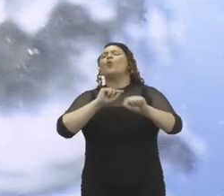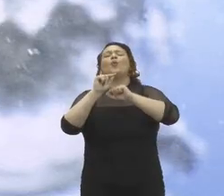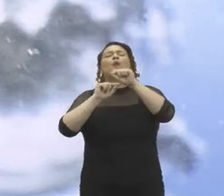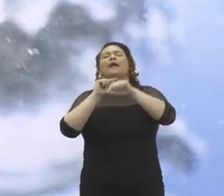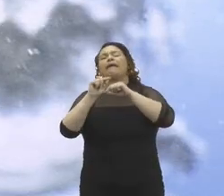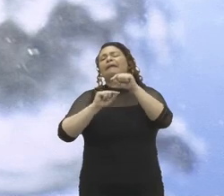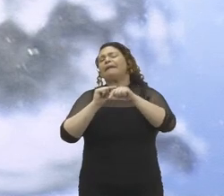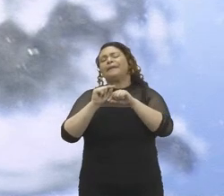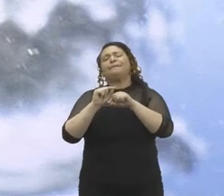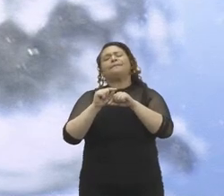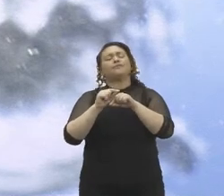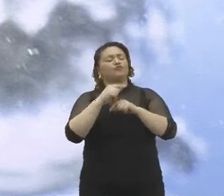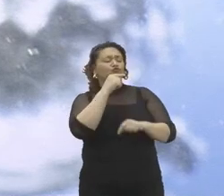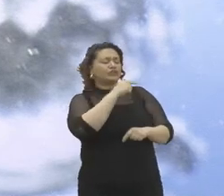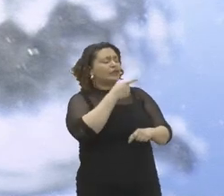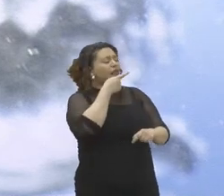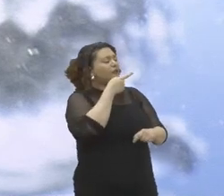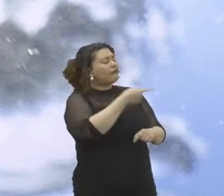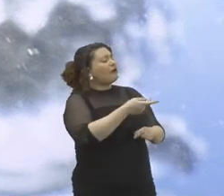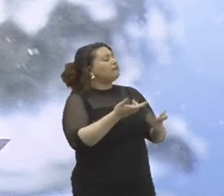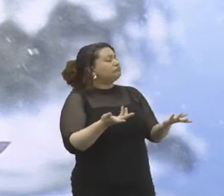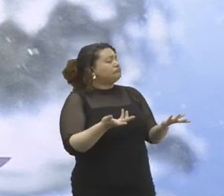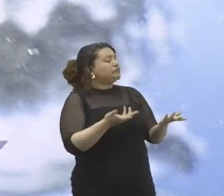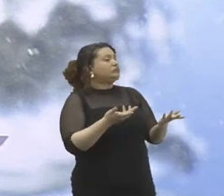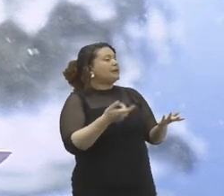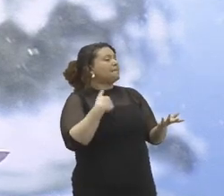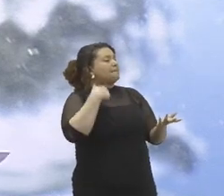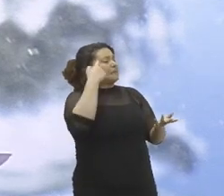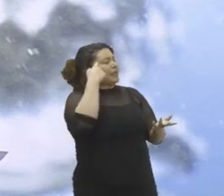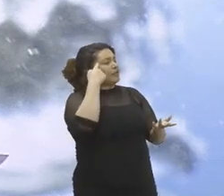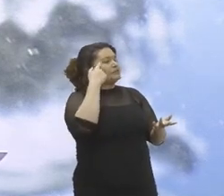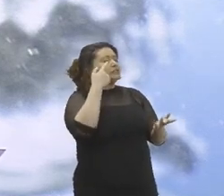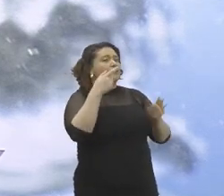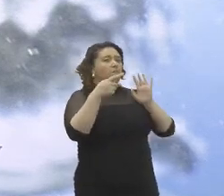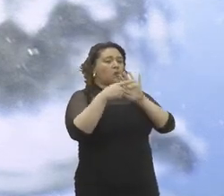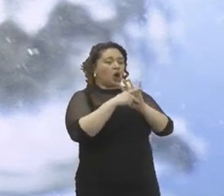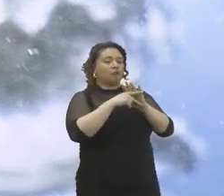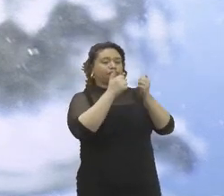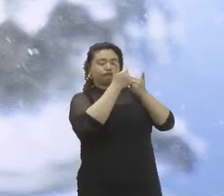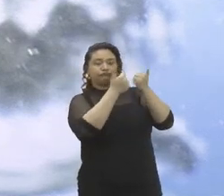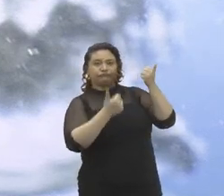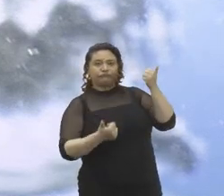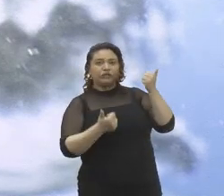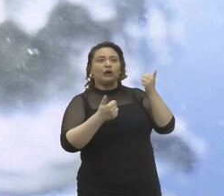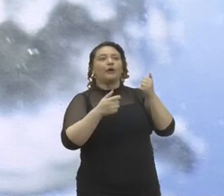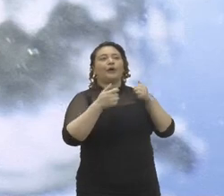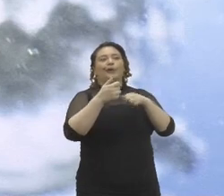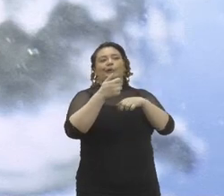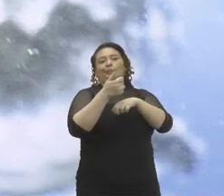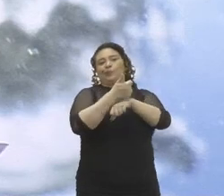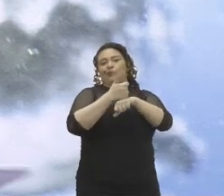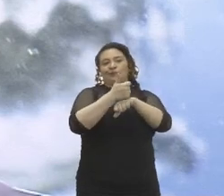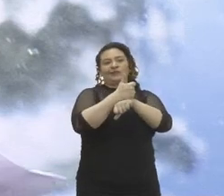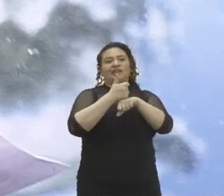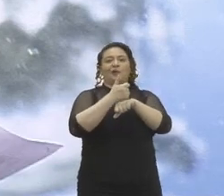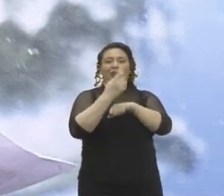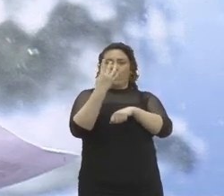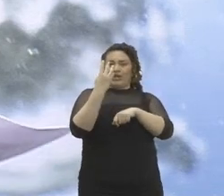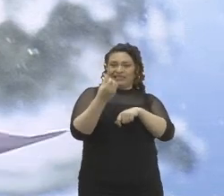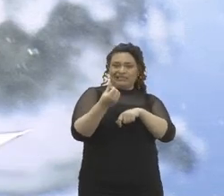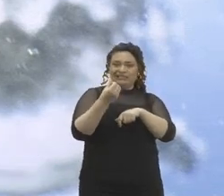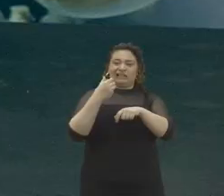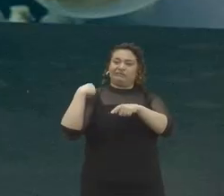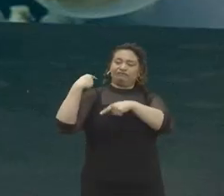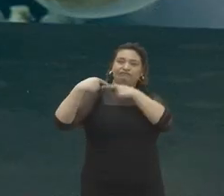considera Ernesto que são seus ponto Altos da carreira nesses 46 anos de